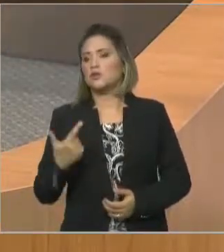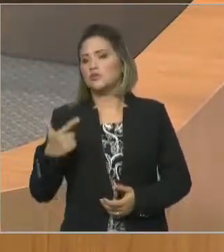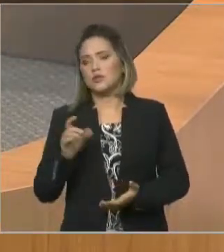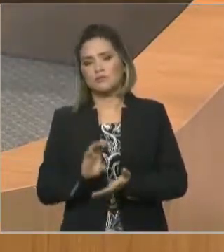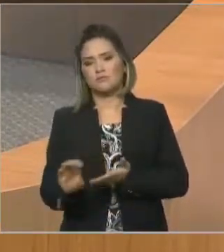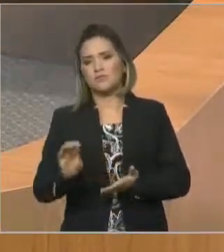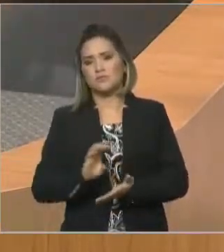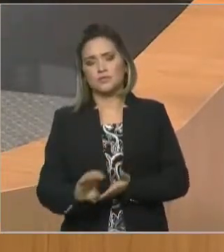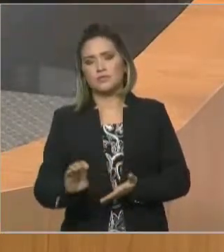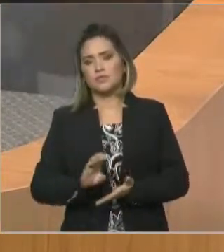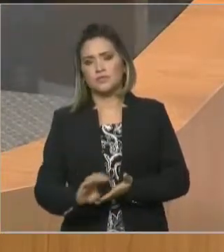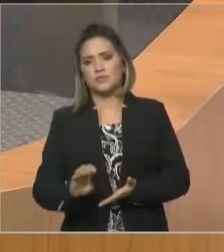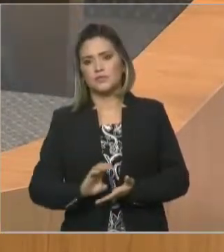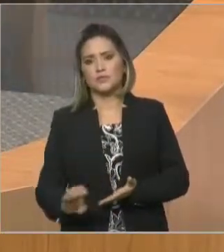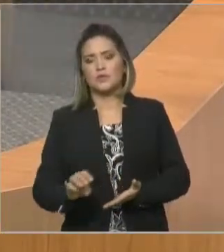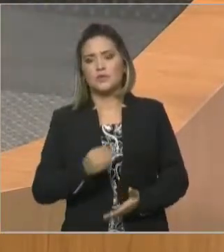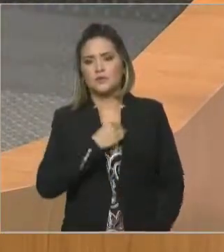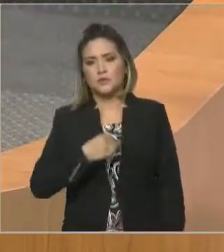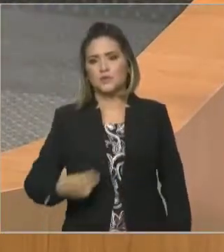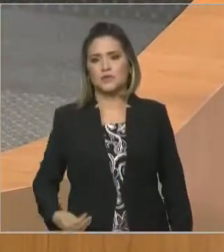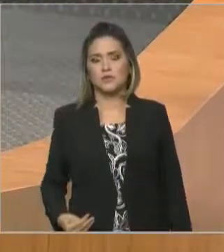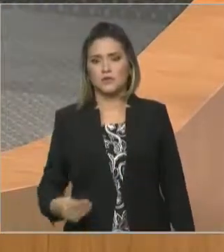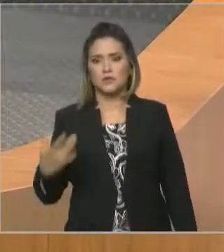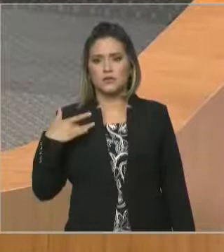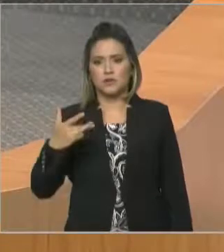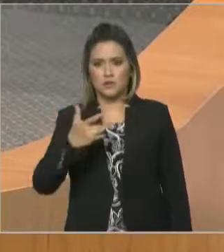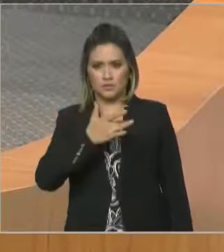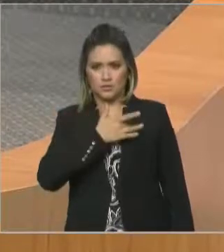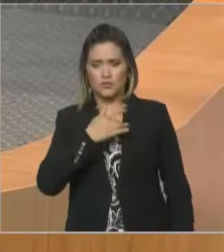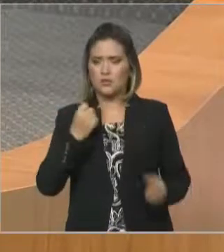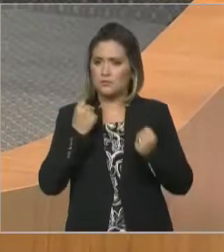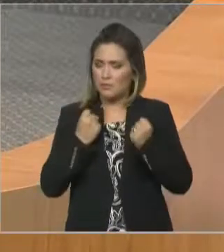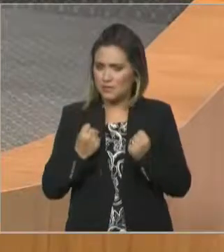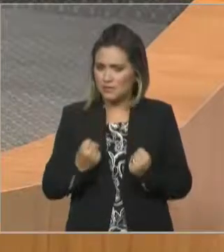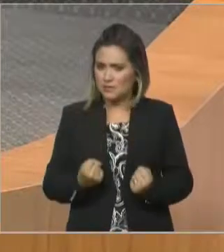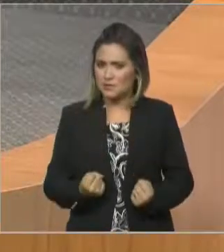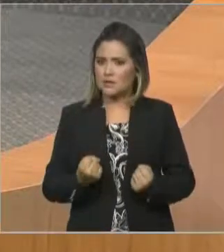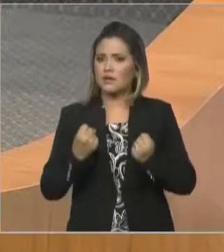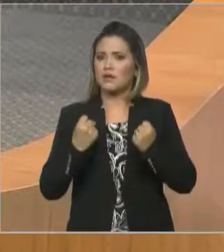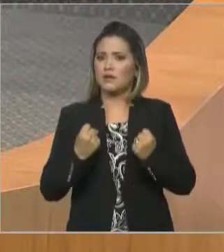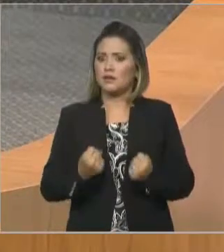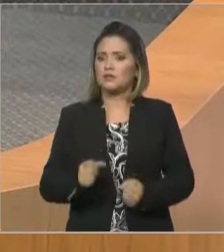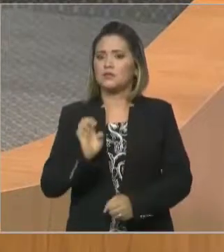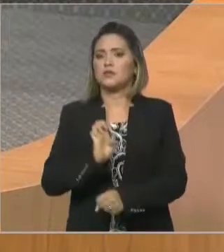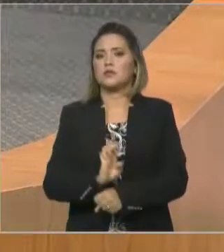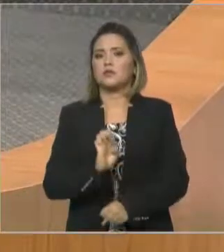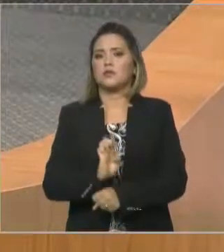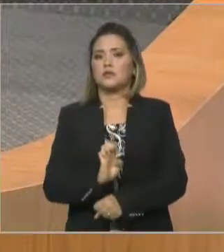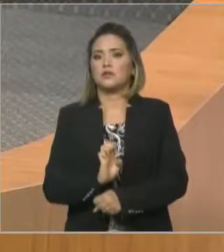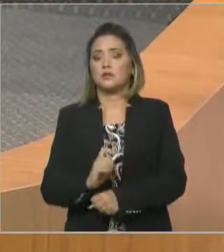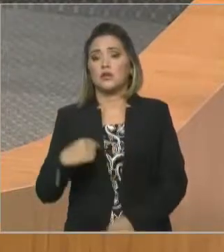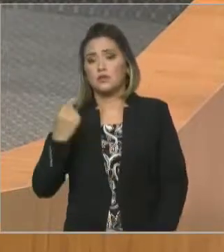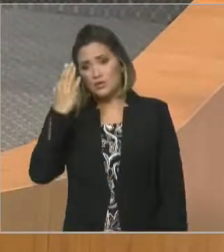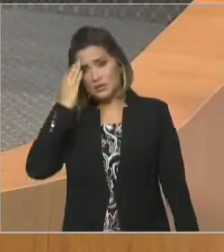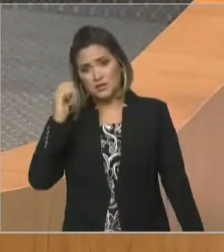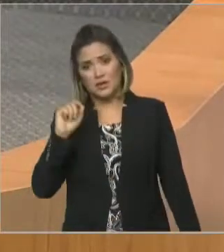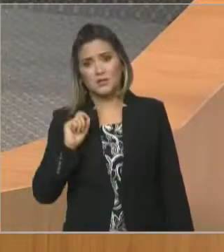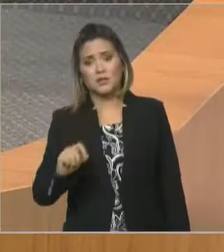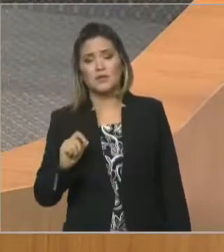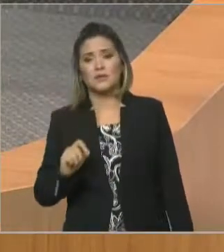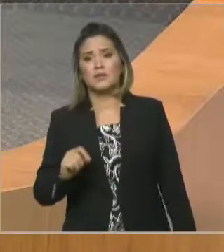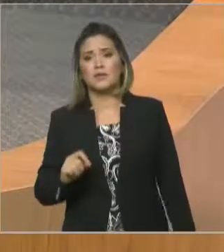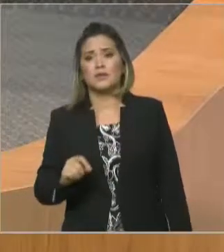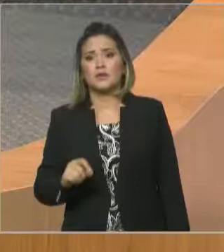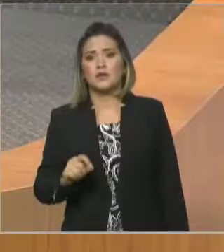reconhecido é um peso grande na conta do estado e a gente sabe que na distribuição do pacto federativo